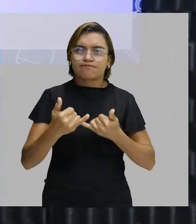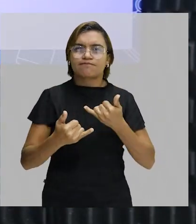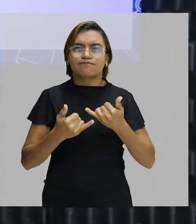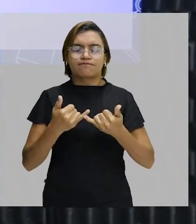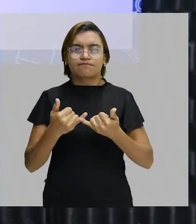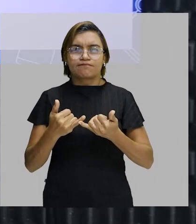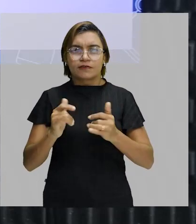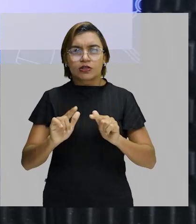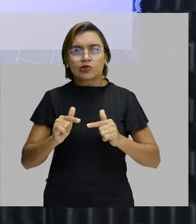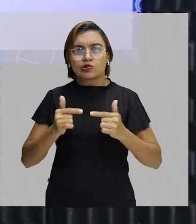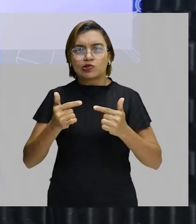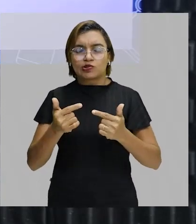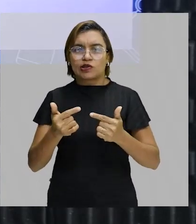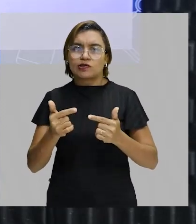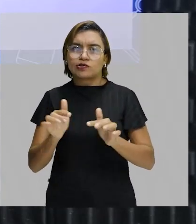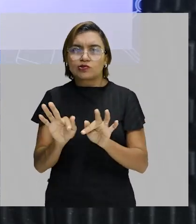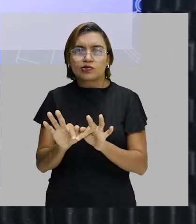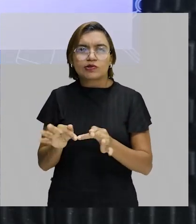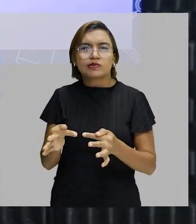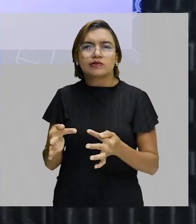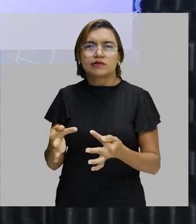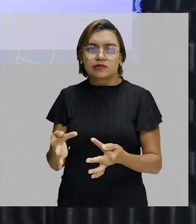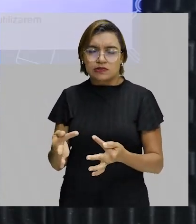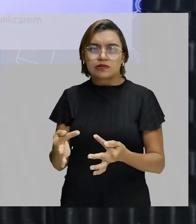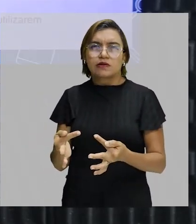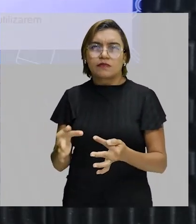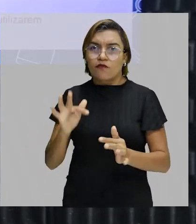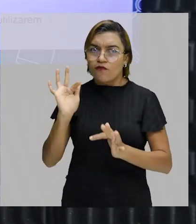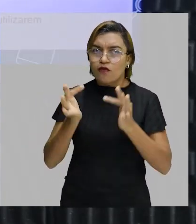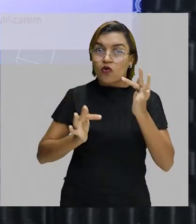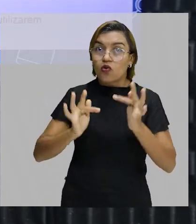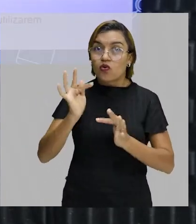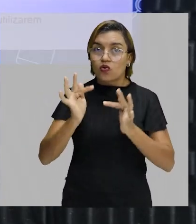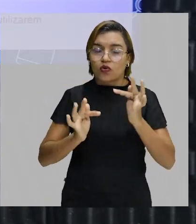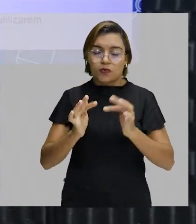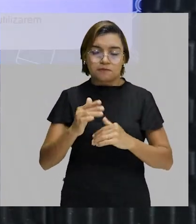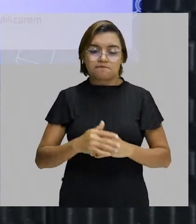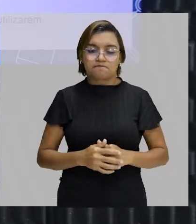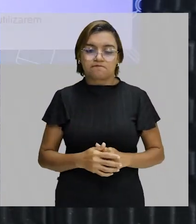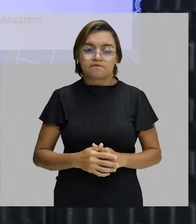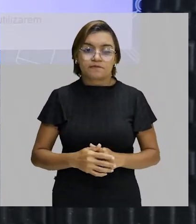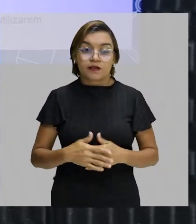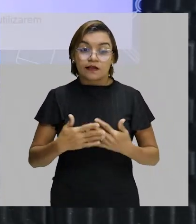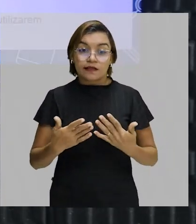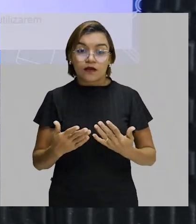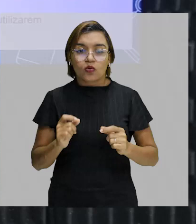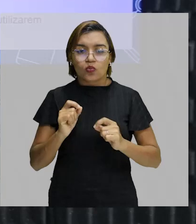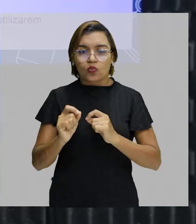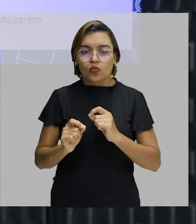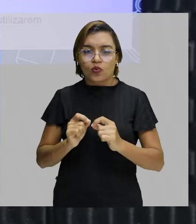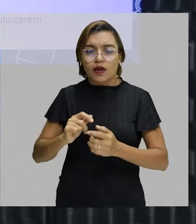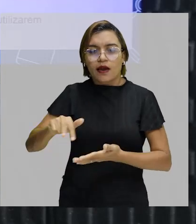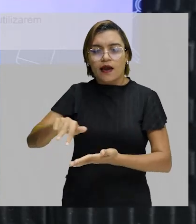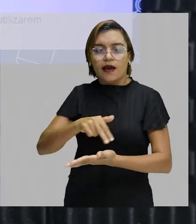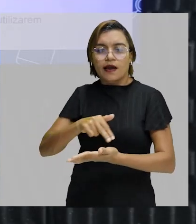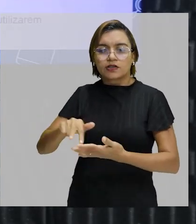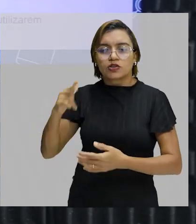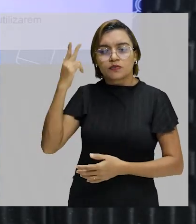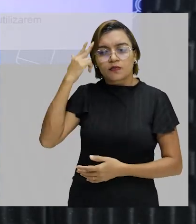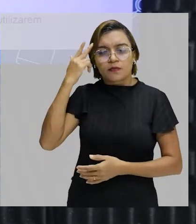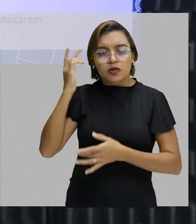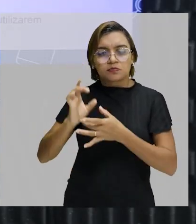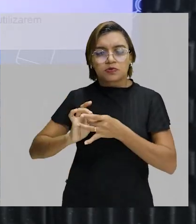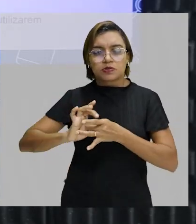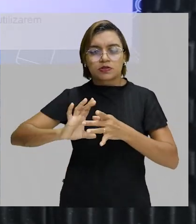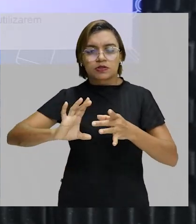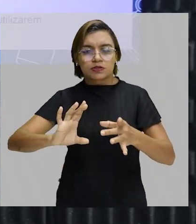simples, tudo de folclore, tudo está envolvido aqui nessa questão. Nesse panorama, as danças populares